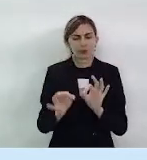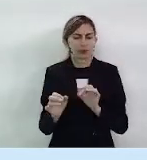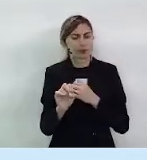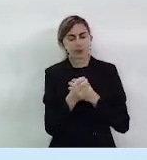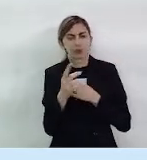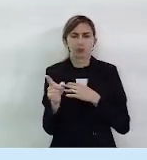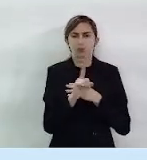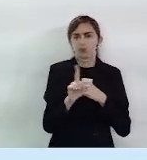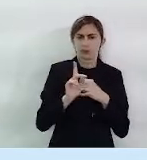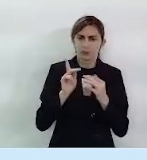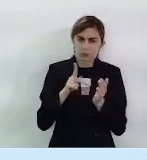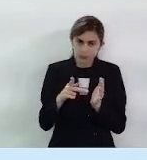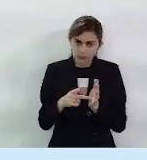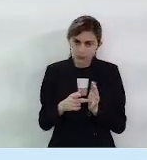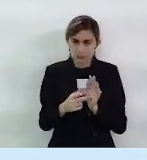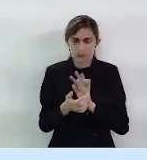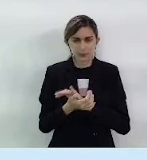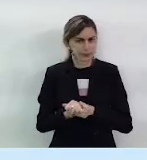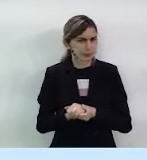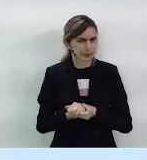não, verdade?